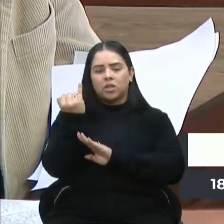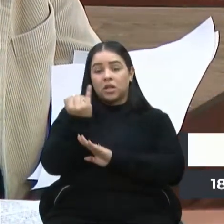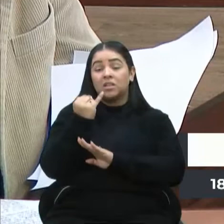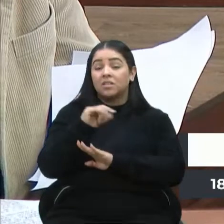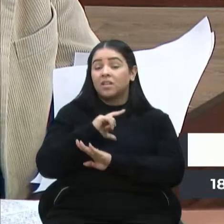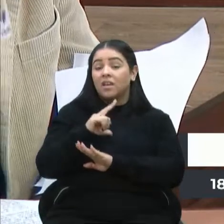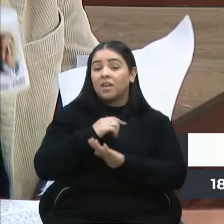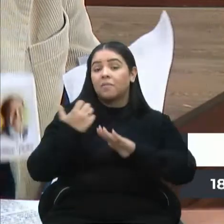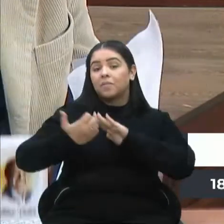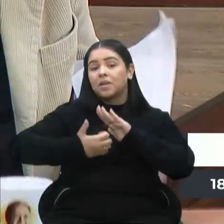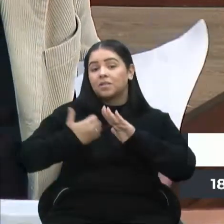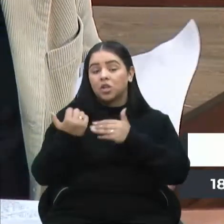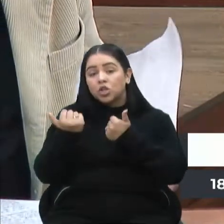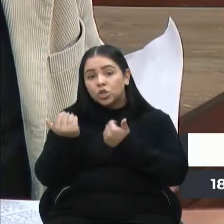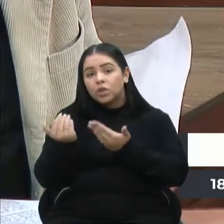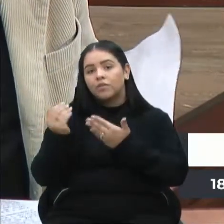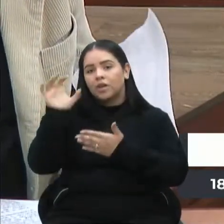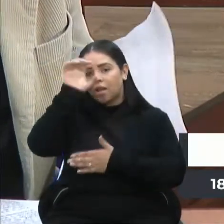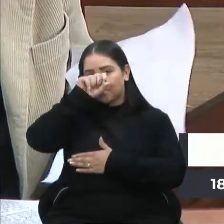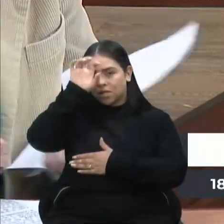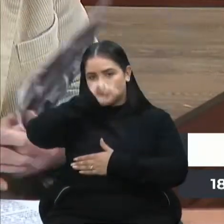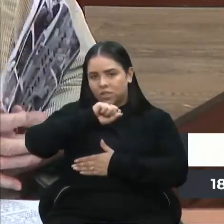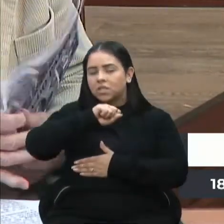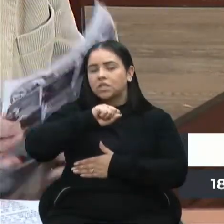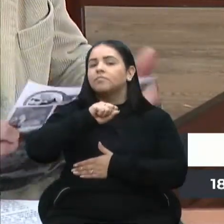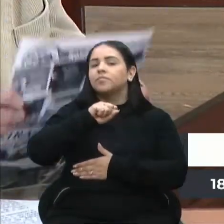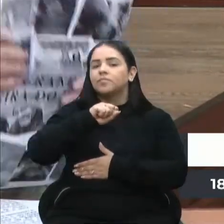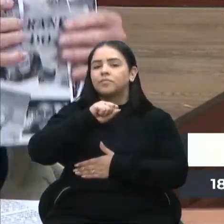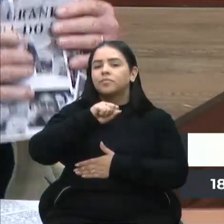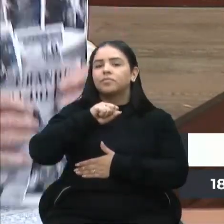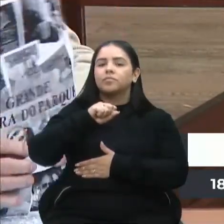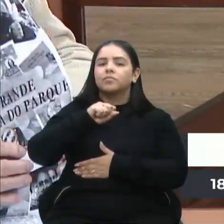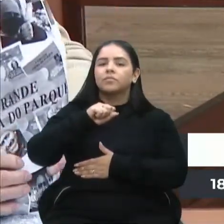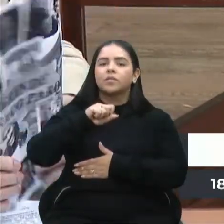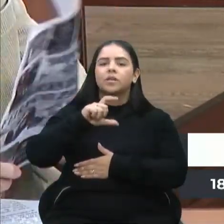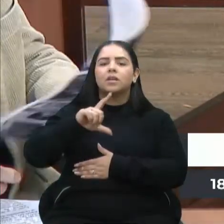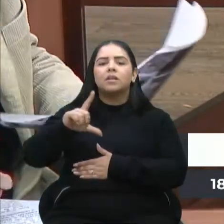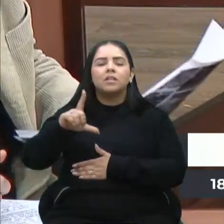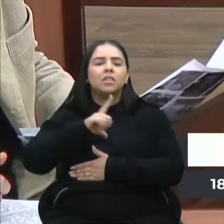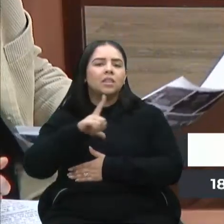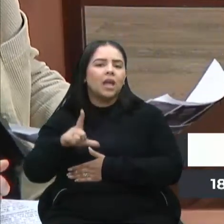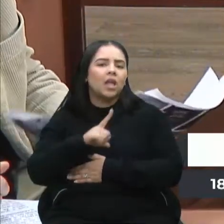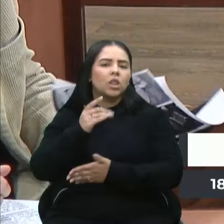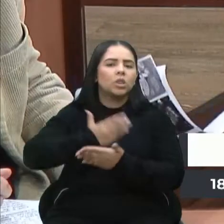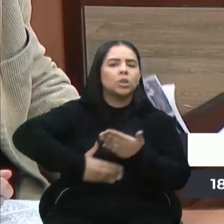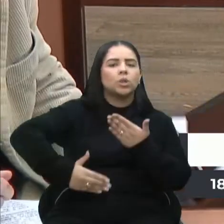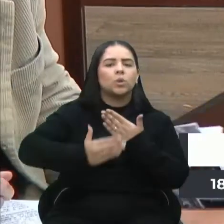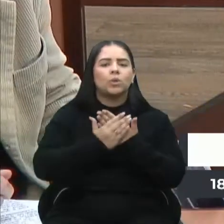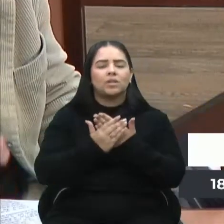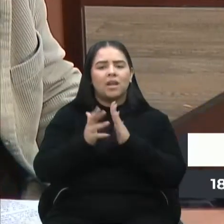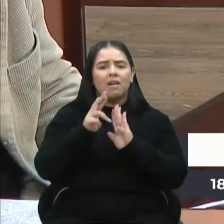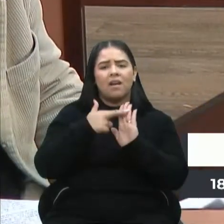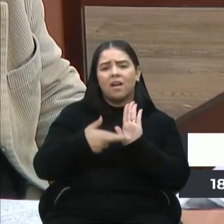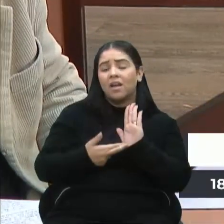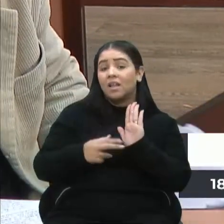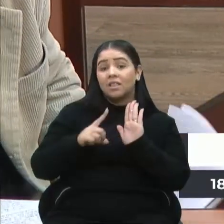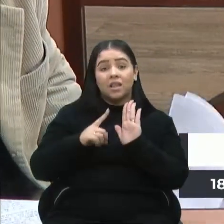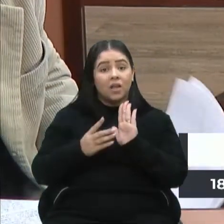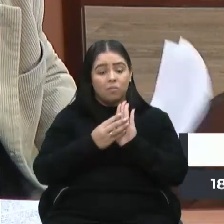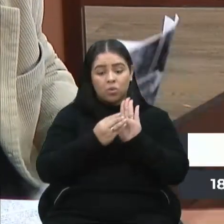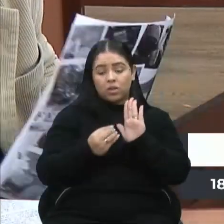jovem aprendiz, que fazem também, né, dentro disso, cumprem todas as suas regras, têm exemplos incríveis